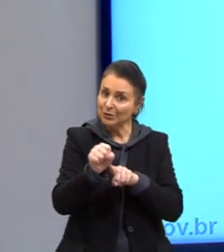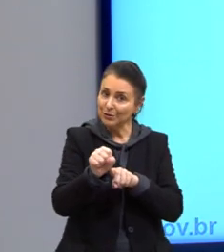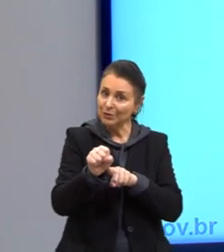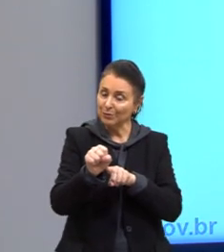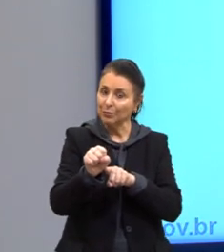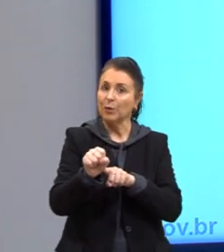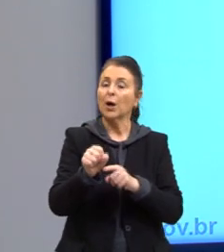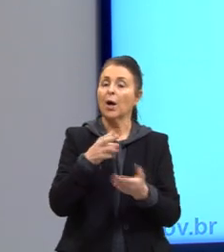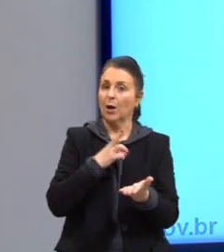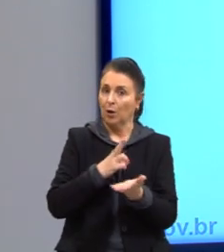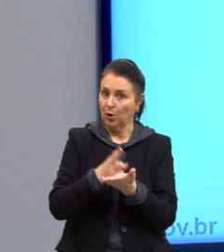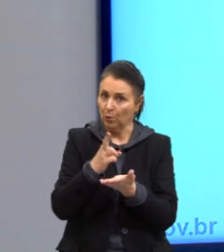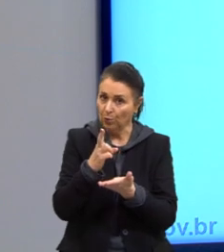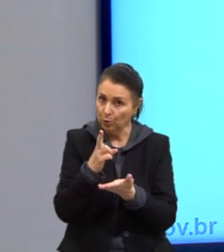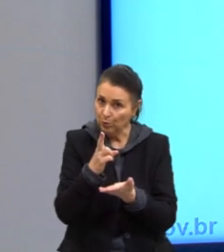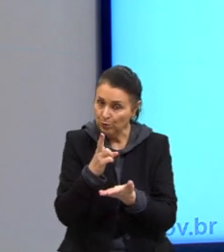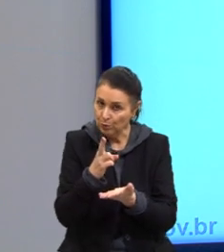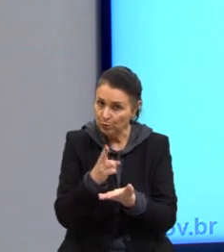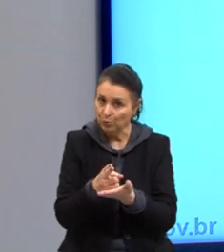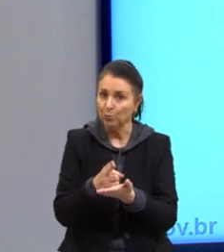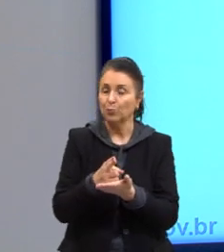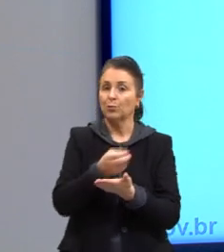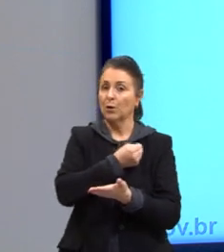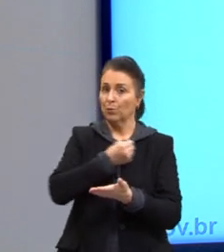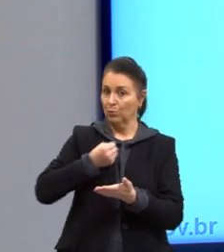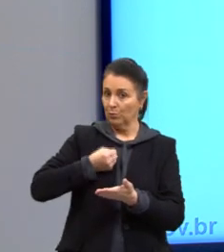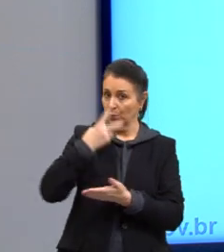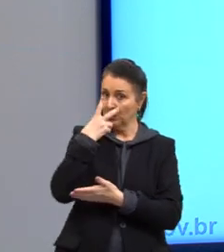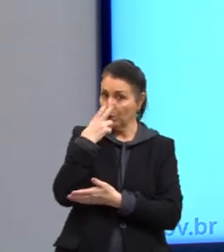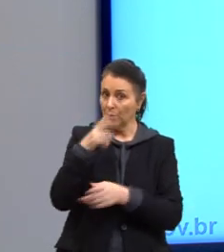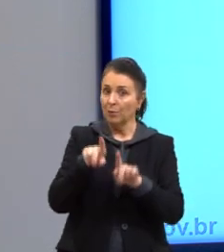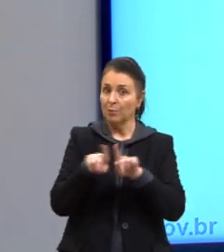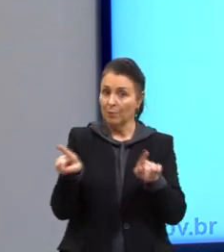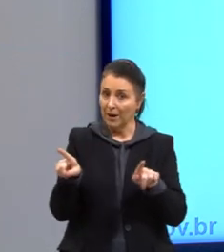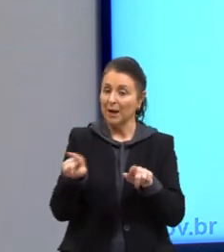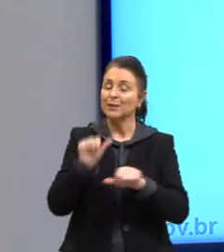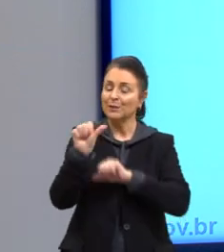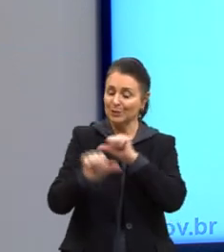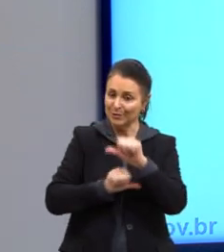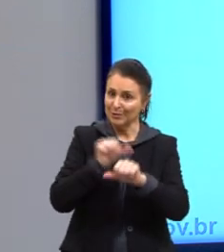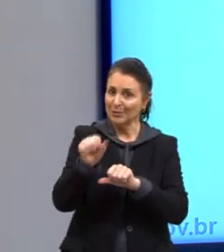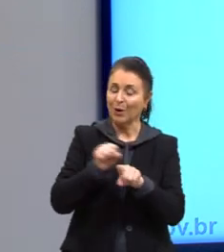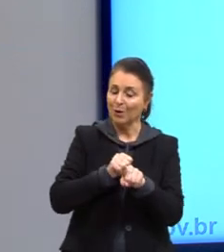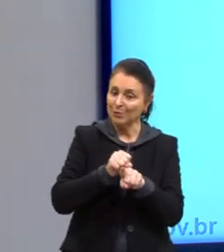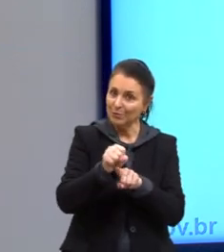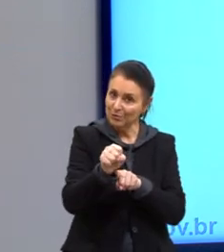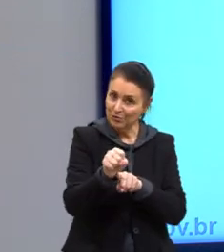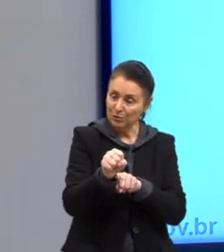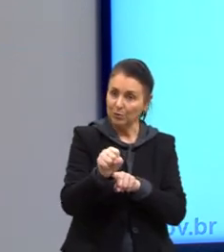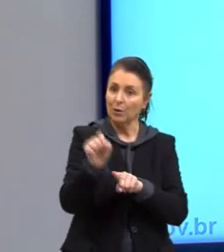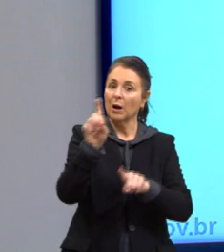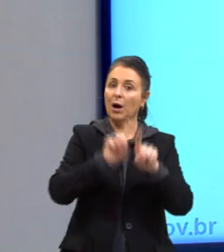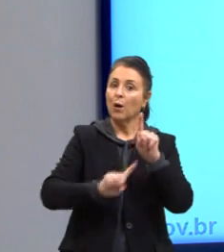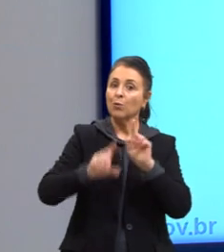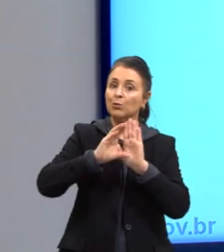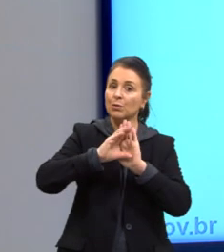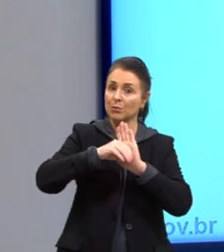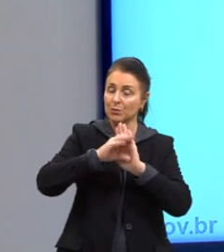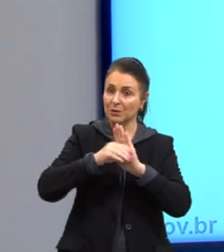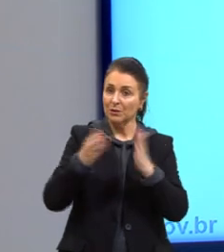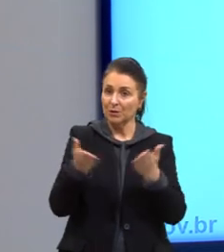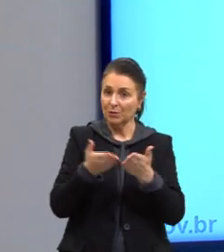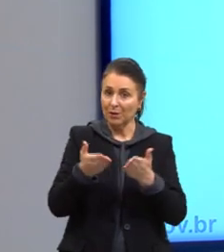continuar com o mesmo valor ela está mudando assim o sentido Tá bom então aqui alguns conceitos tá